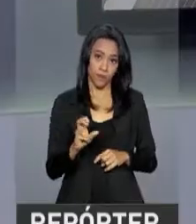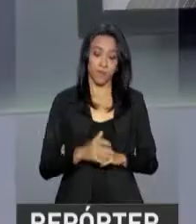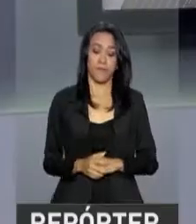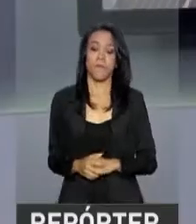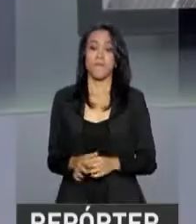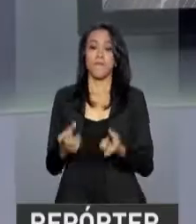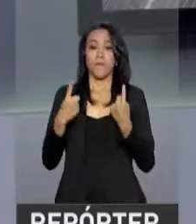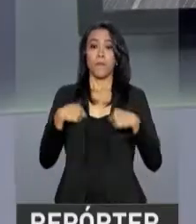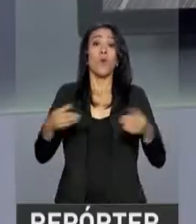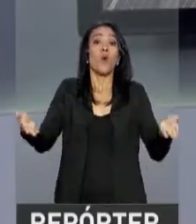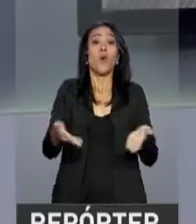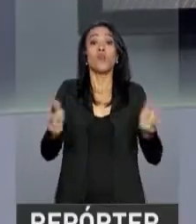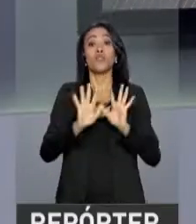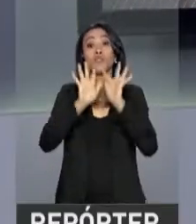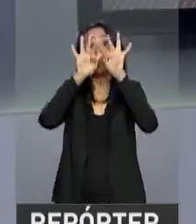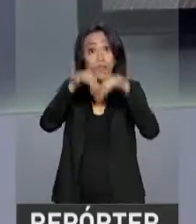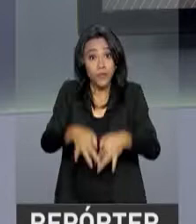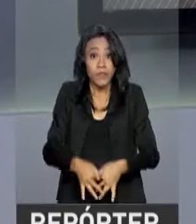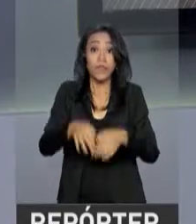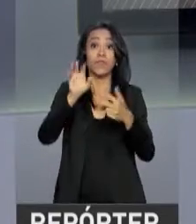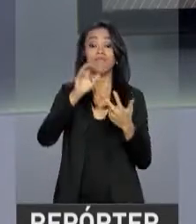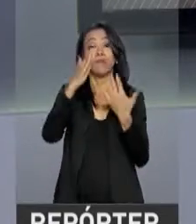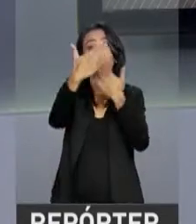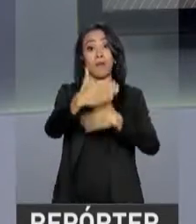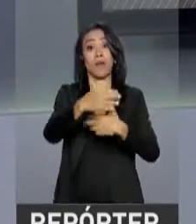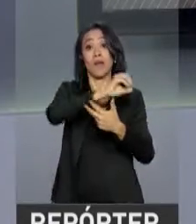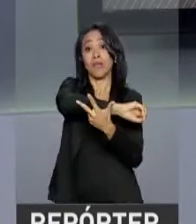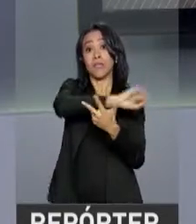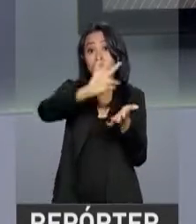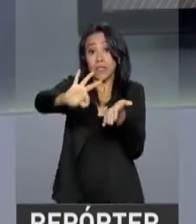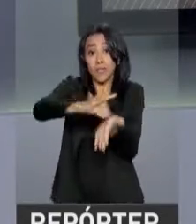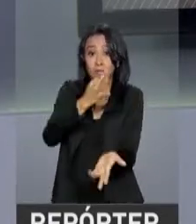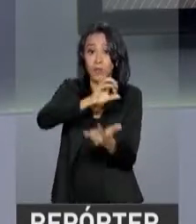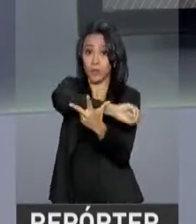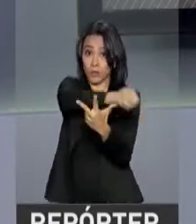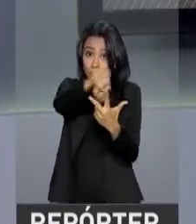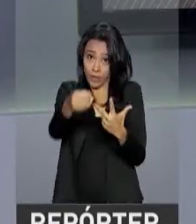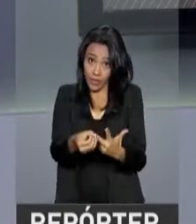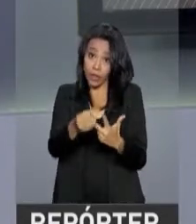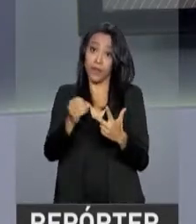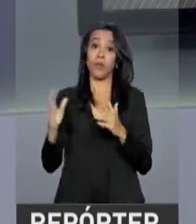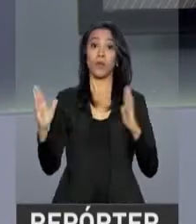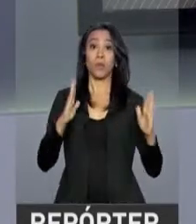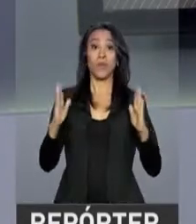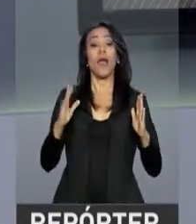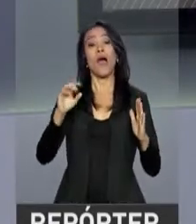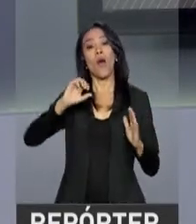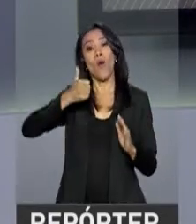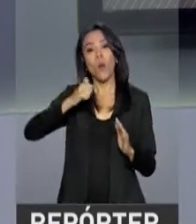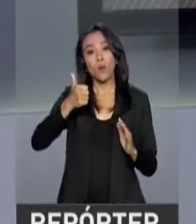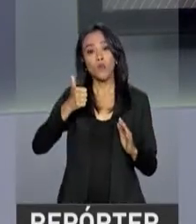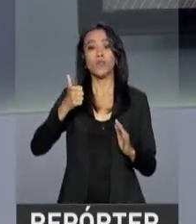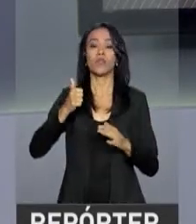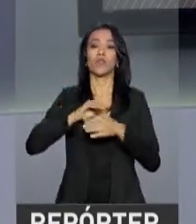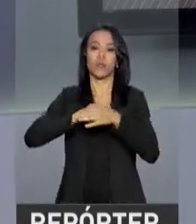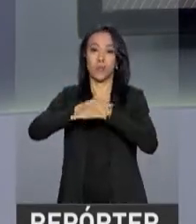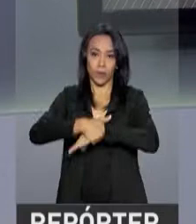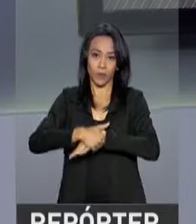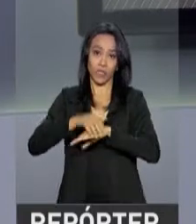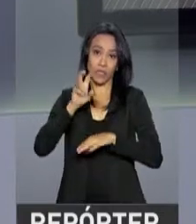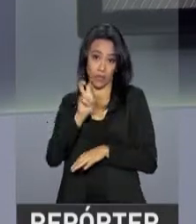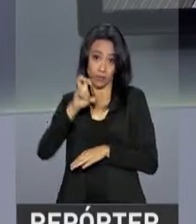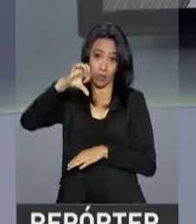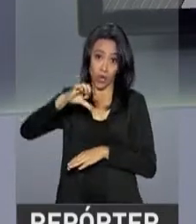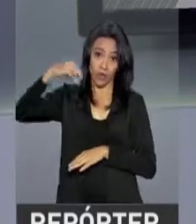terminam hoje as inscrições para o exame nacional do ensino médio o prazo vai até 23 horas e 59 minutos